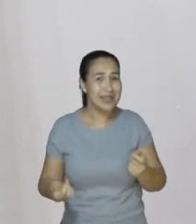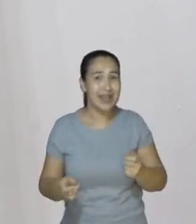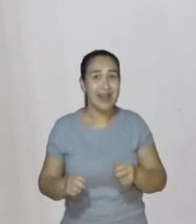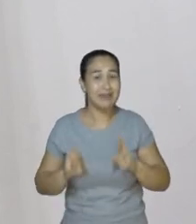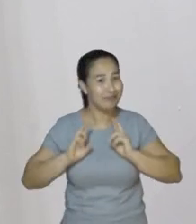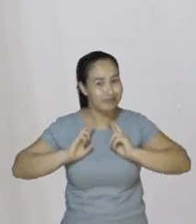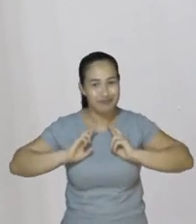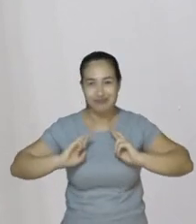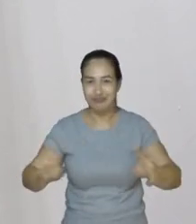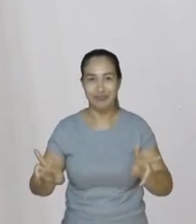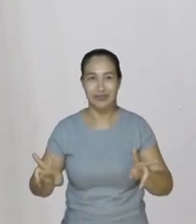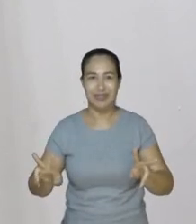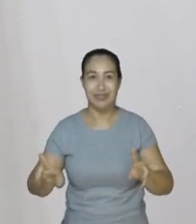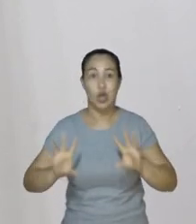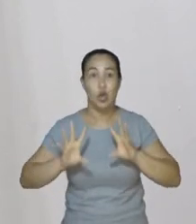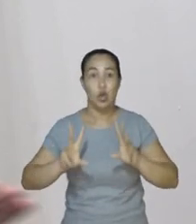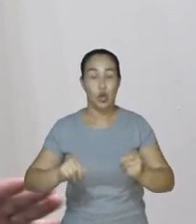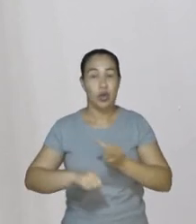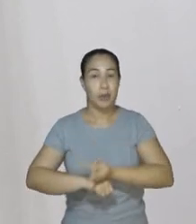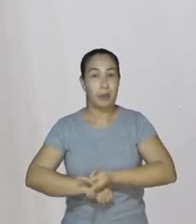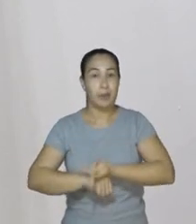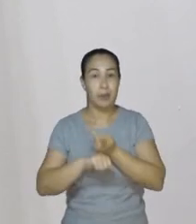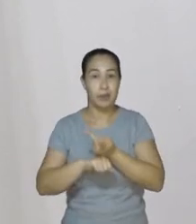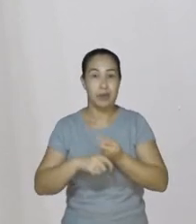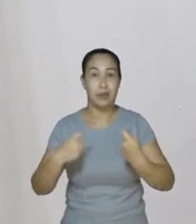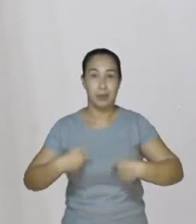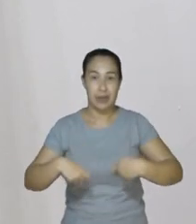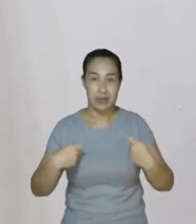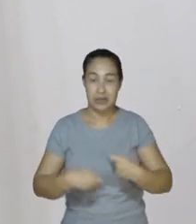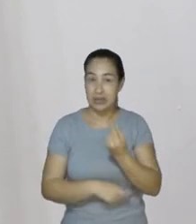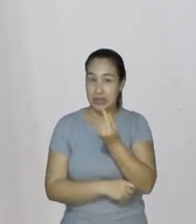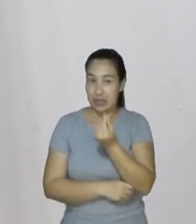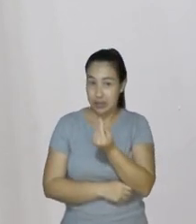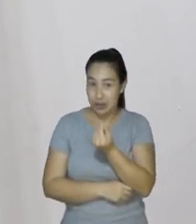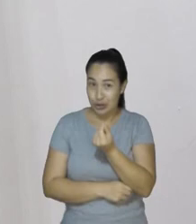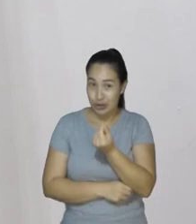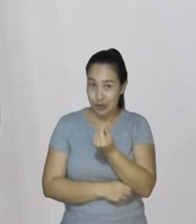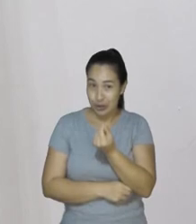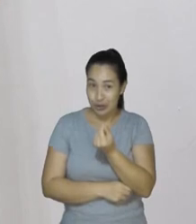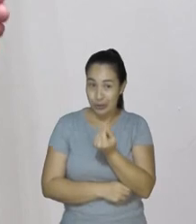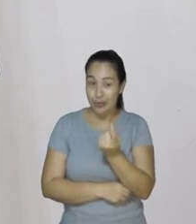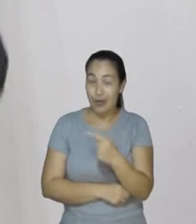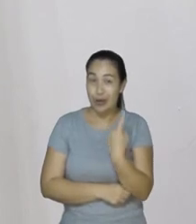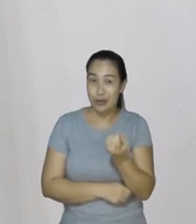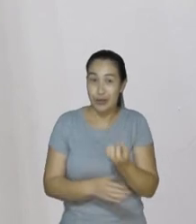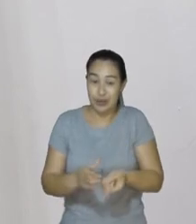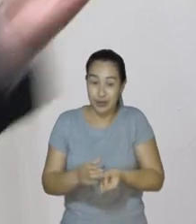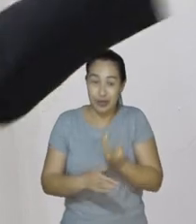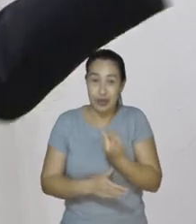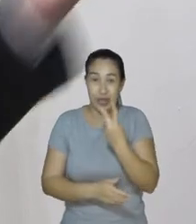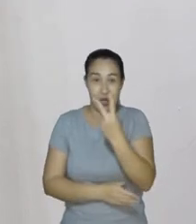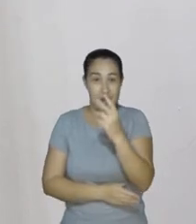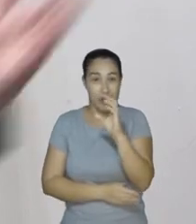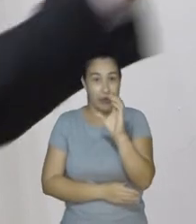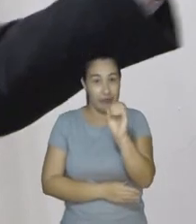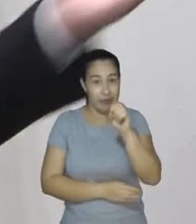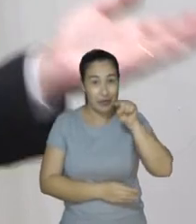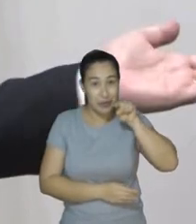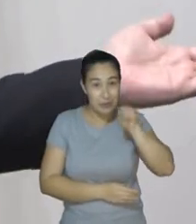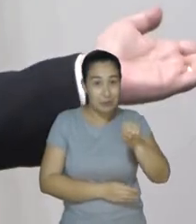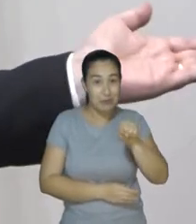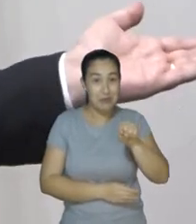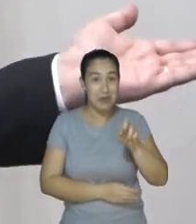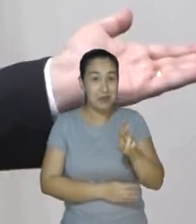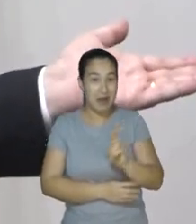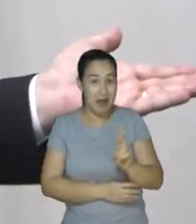E como toda premiação tem que ter uma graninha, nós criamos os 20 mil reais, que eu já peço para o presidente aumentar